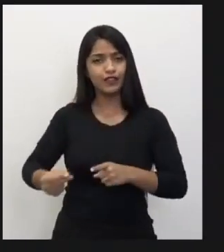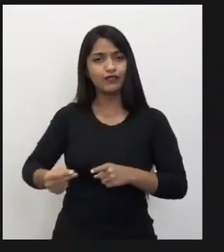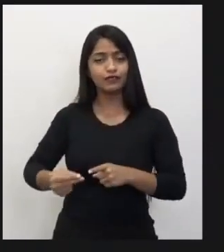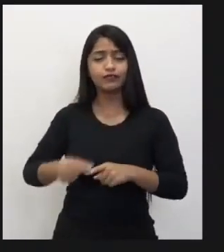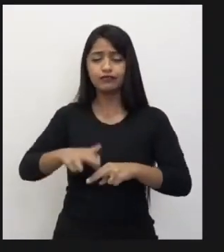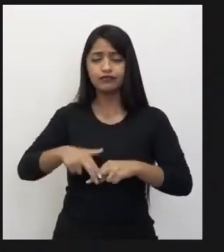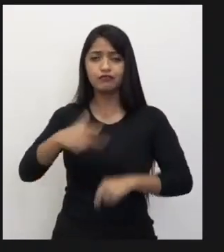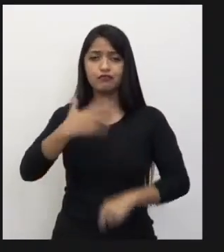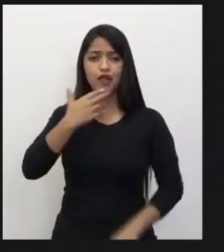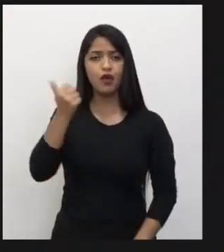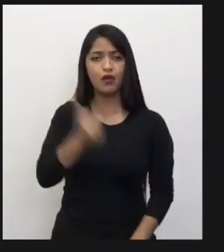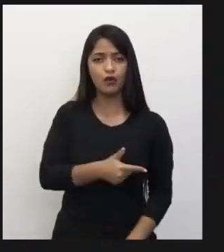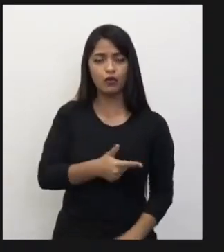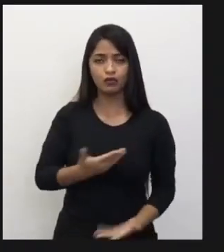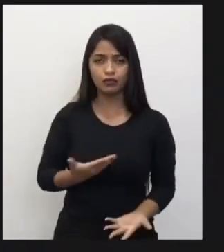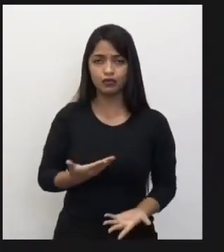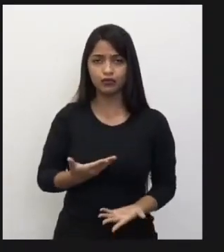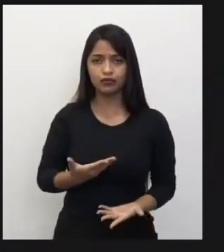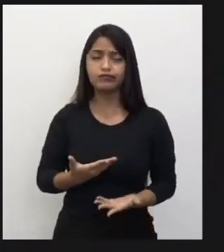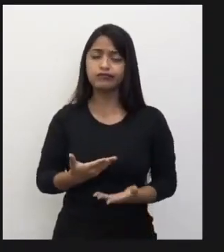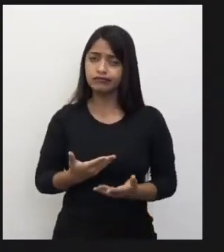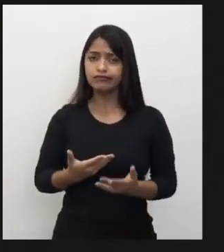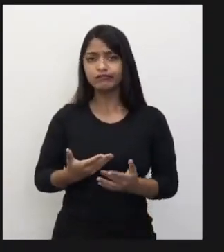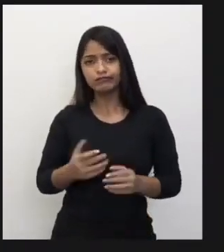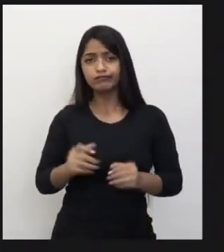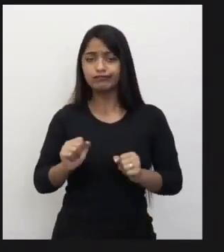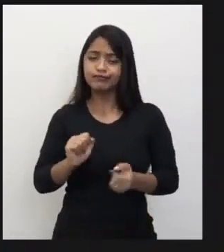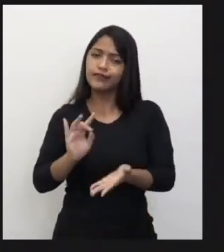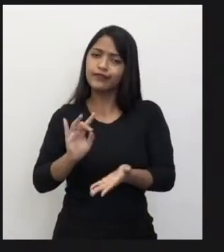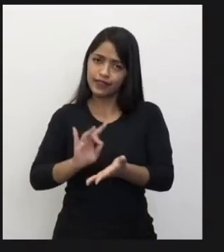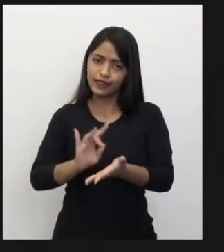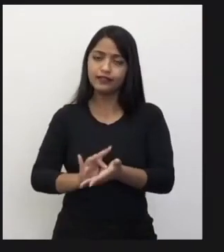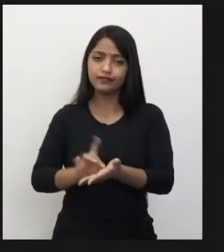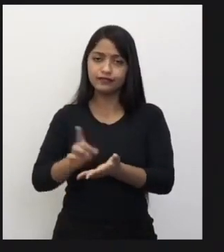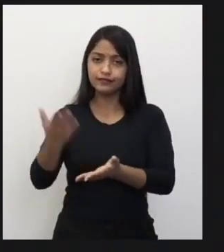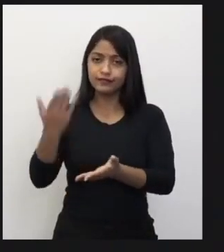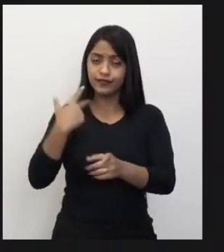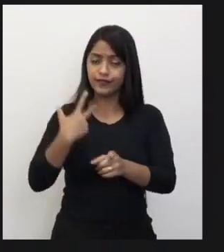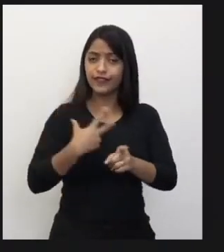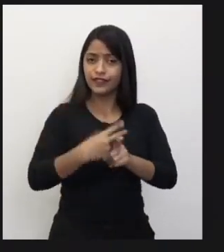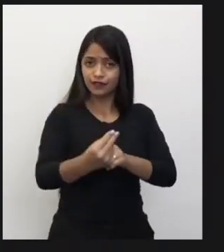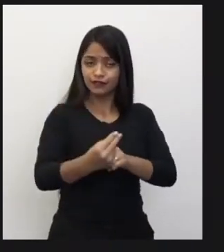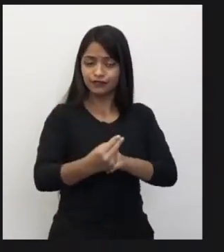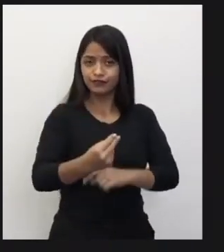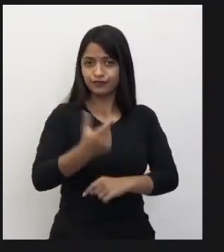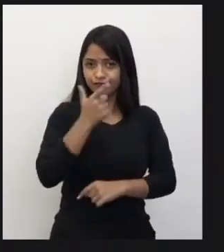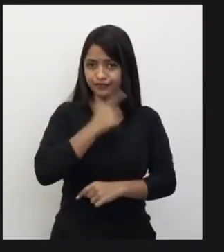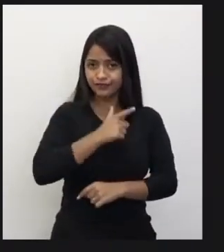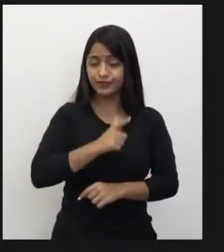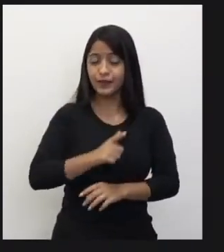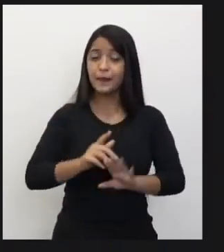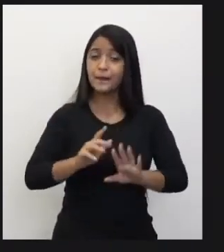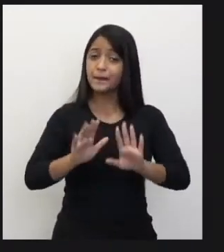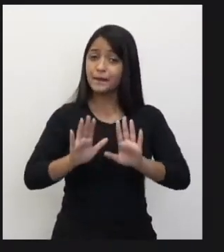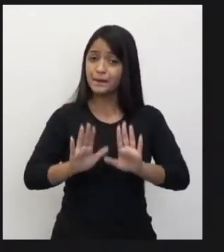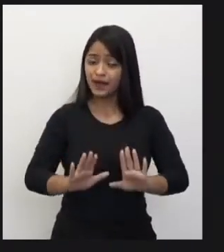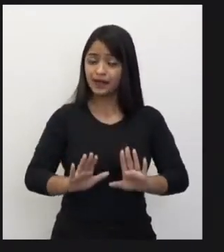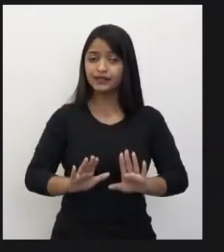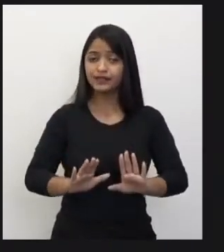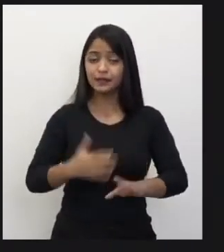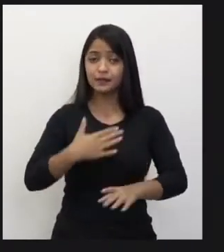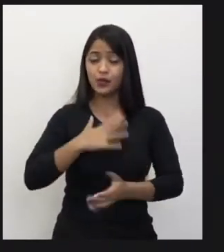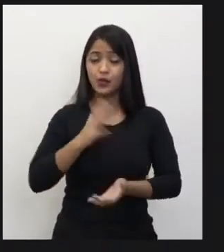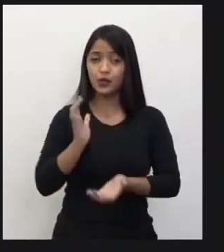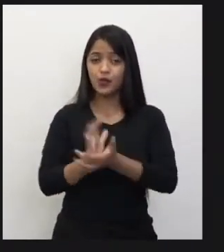ele é melhor. Isso pode até ser uma verdade, que meu time possa ter ganho do seu no último jogo, mas não necessariamente é